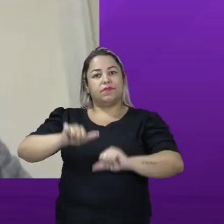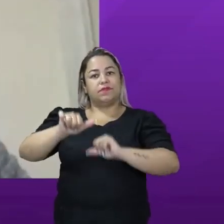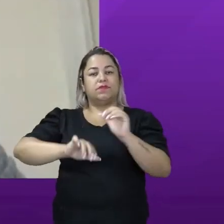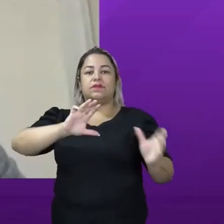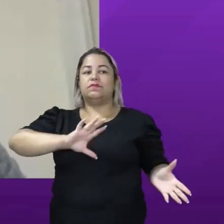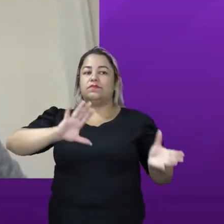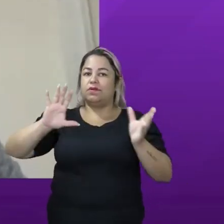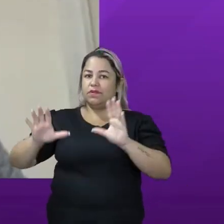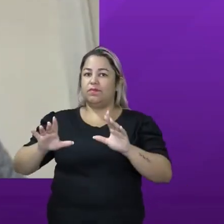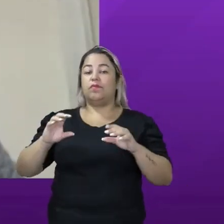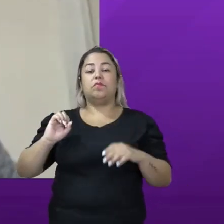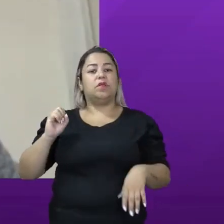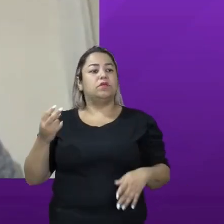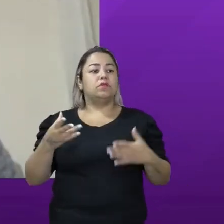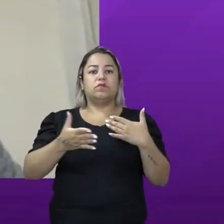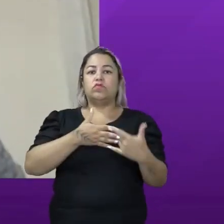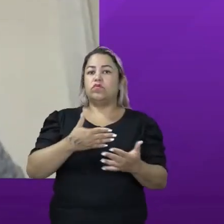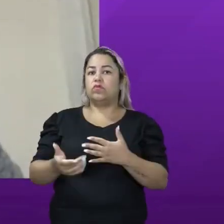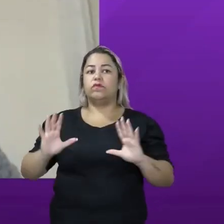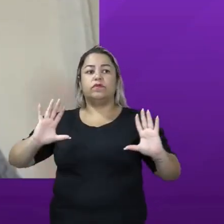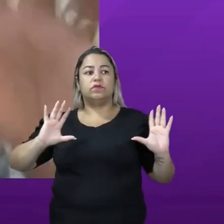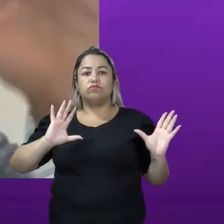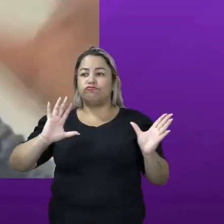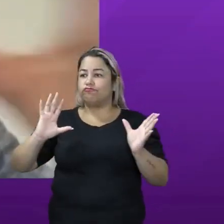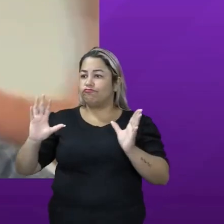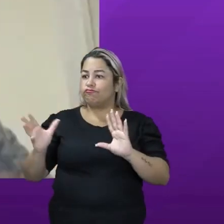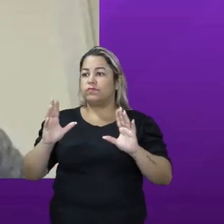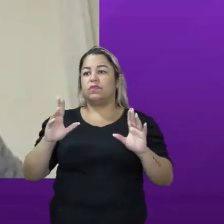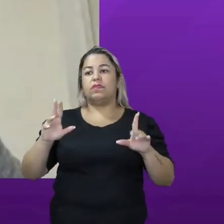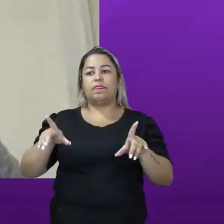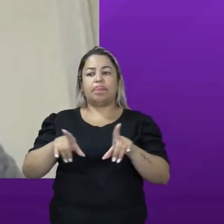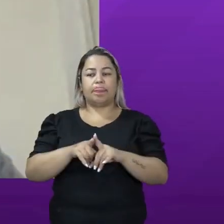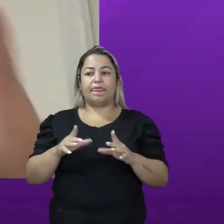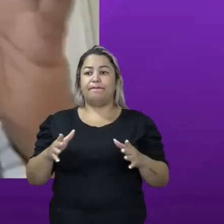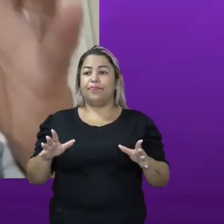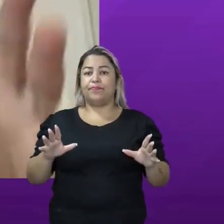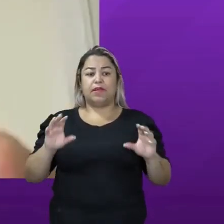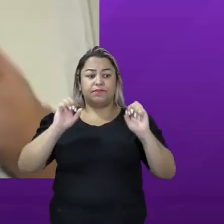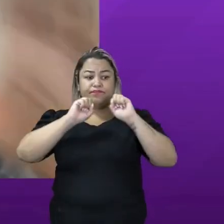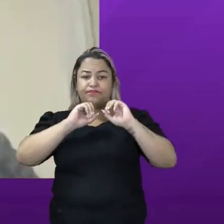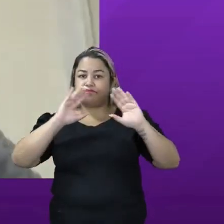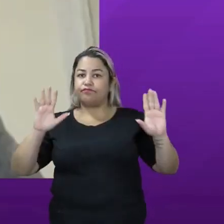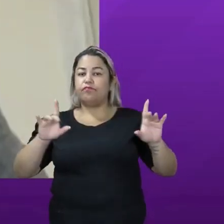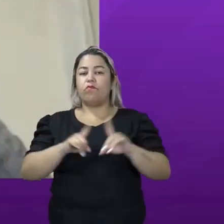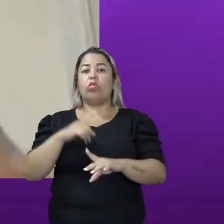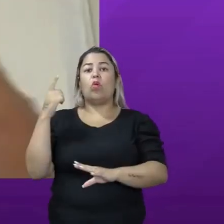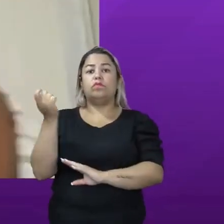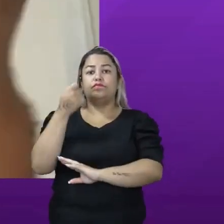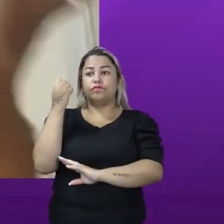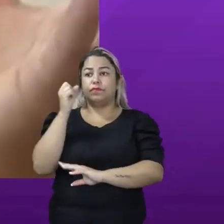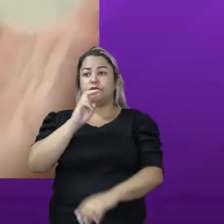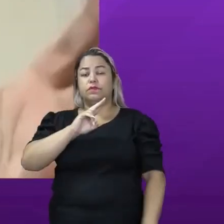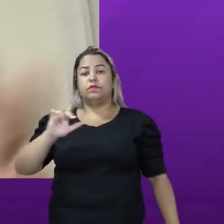clima, seja aos eventos extremos que a gente viu, acho que de maior clareza no Rio Grande do Sul, todo